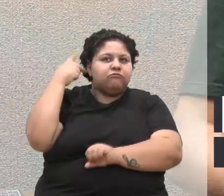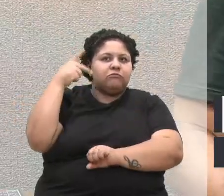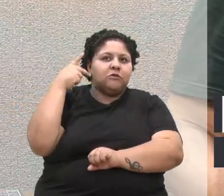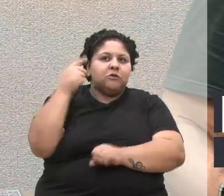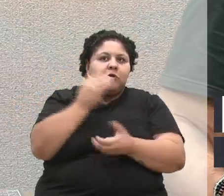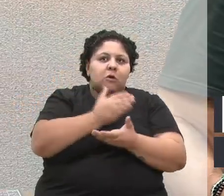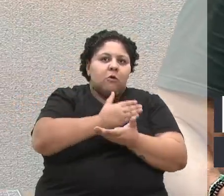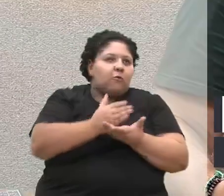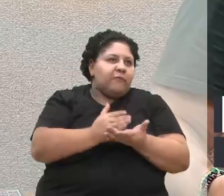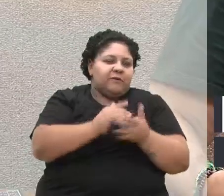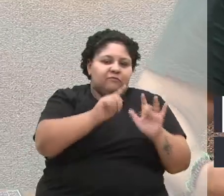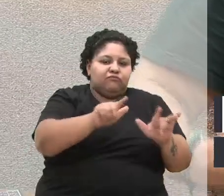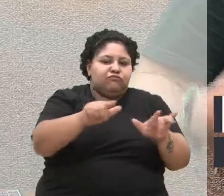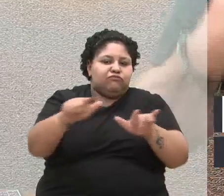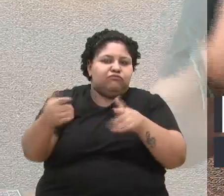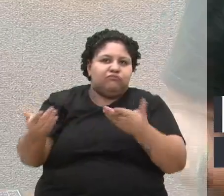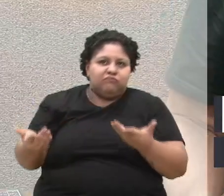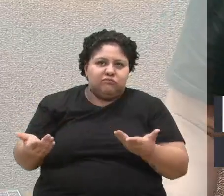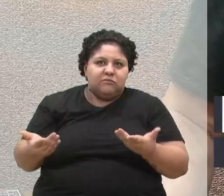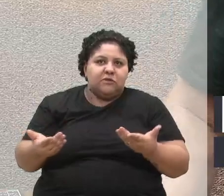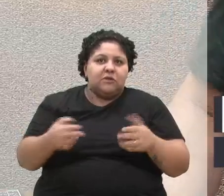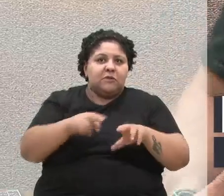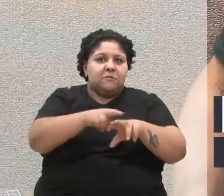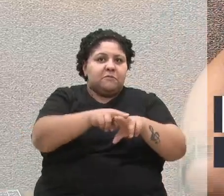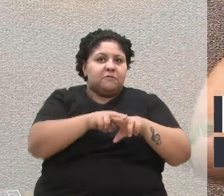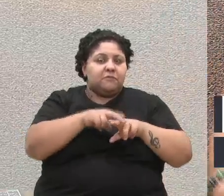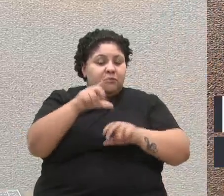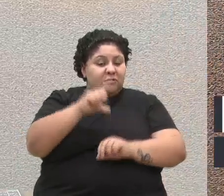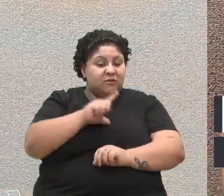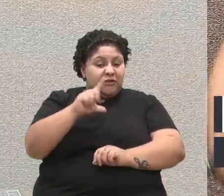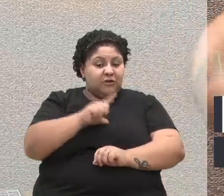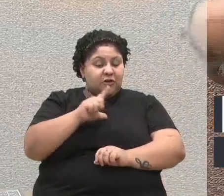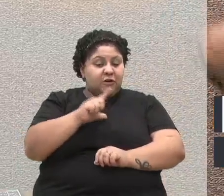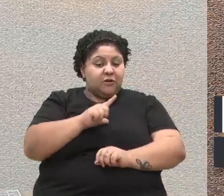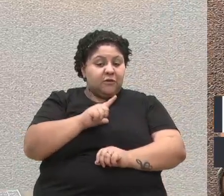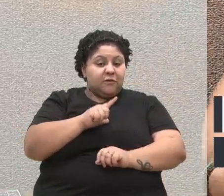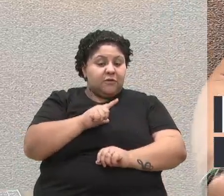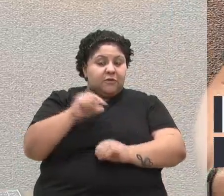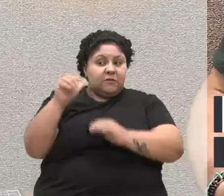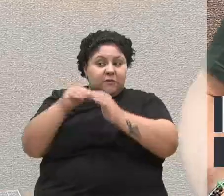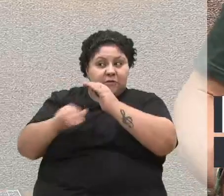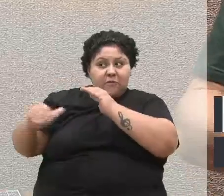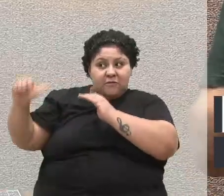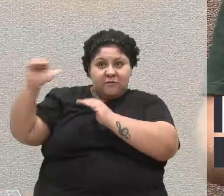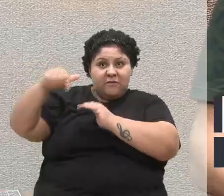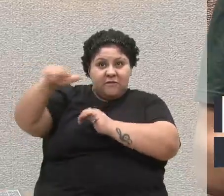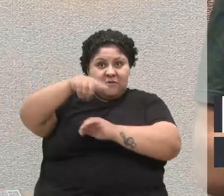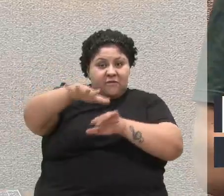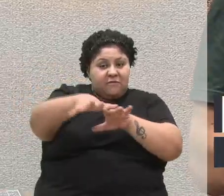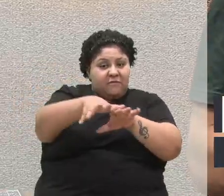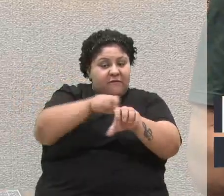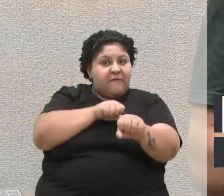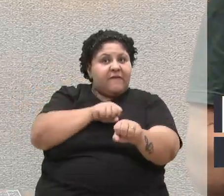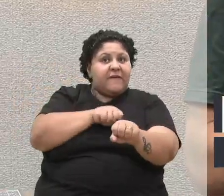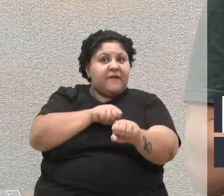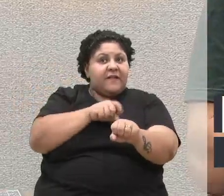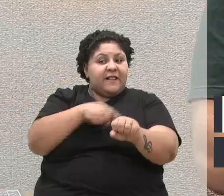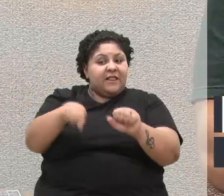lugar, e por essa razão temos hoje, como adultos, essa nossa formação política, essa nossa